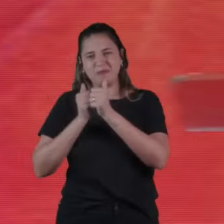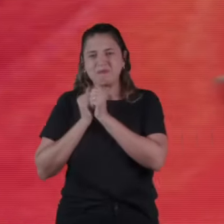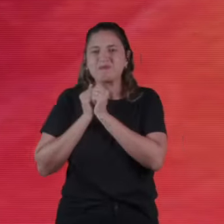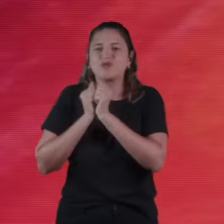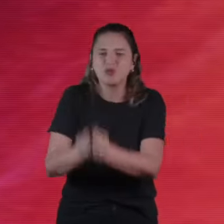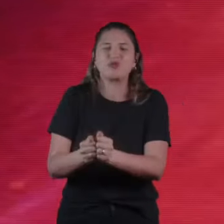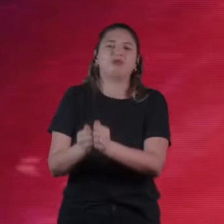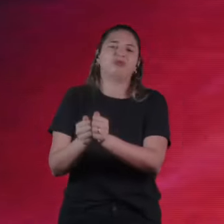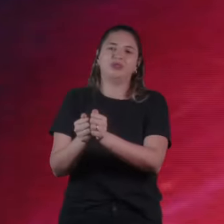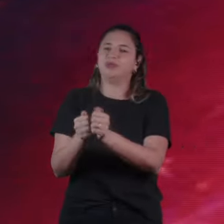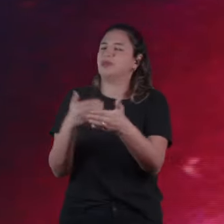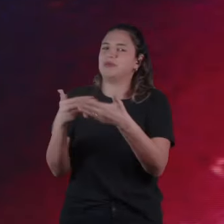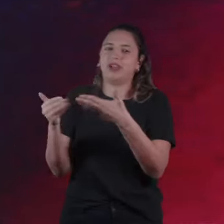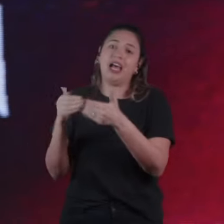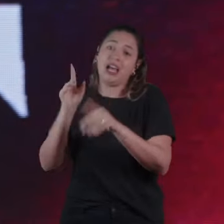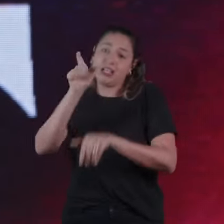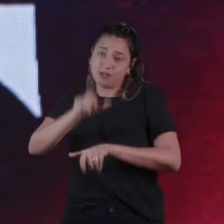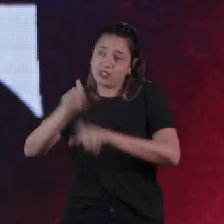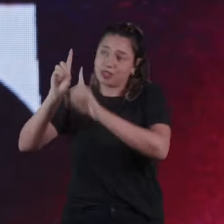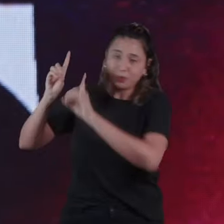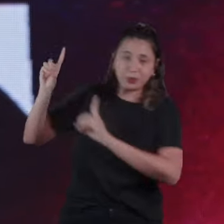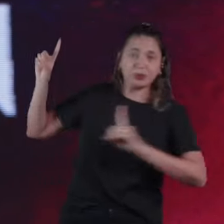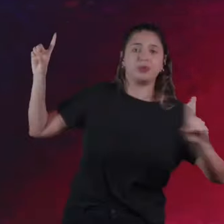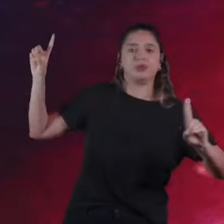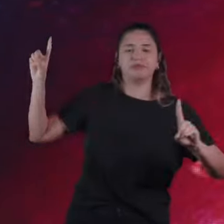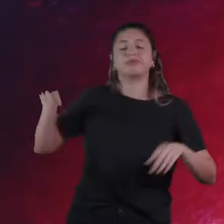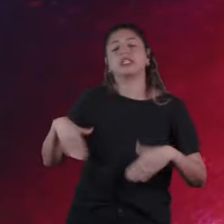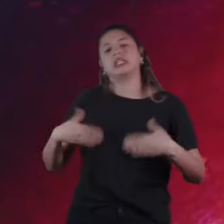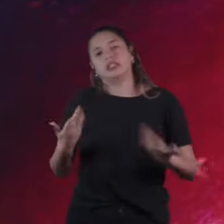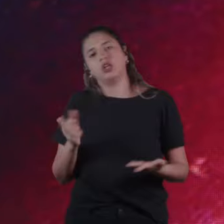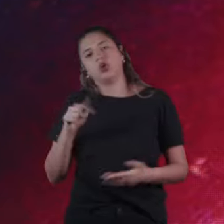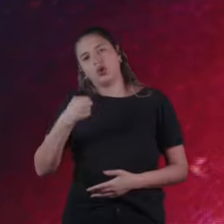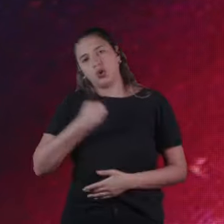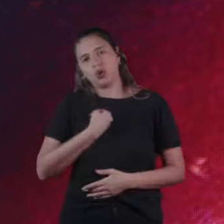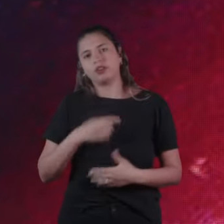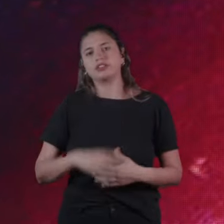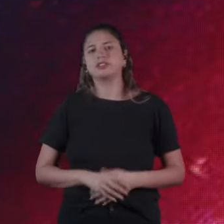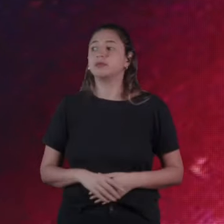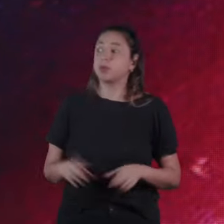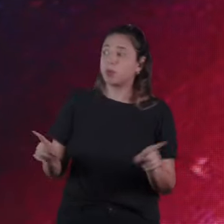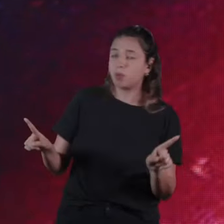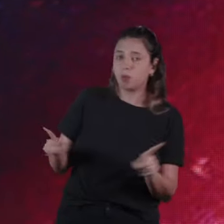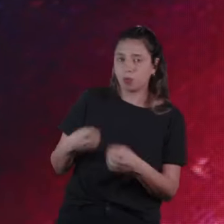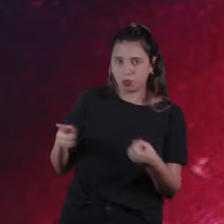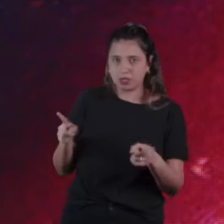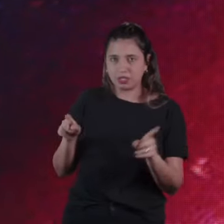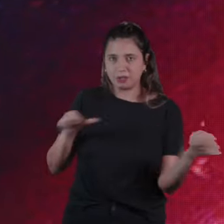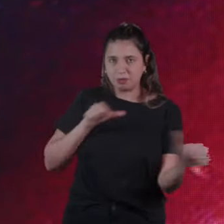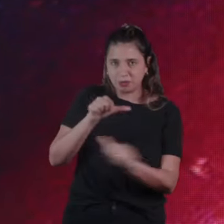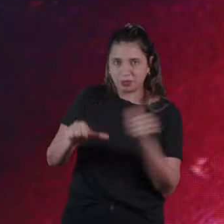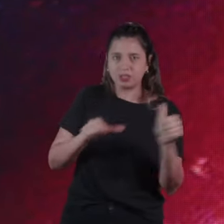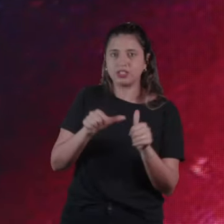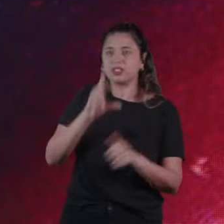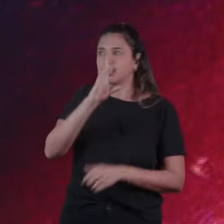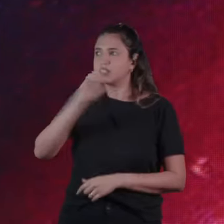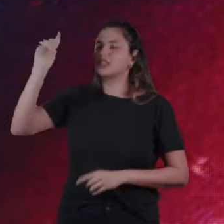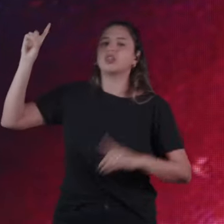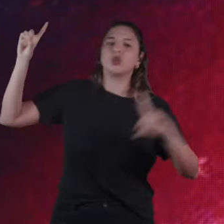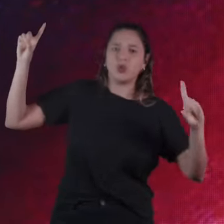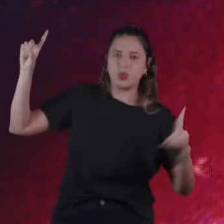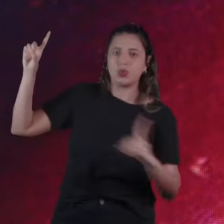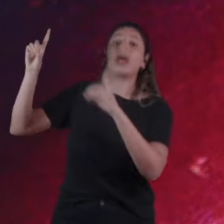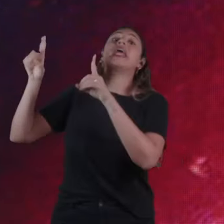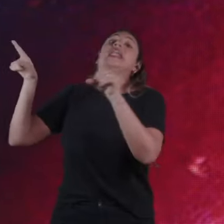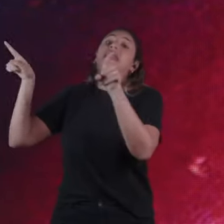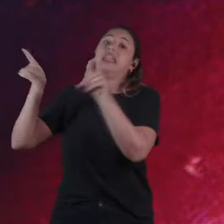mesmo que você esteja longe. Então nós até trocamos aqui a letra, né? Cantamos que Deus é Deus de perto e também de